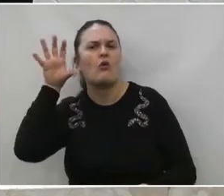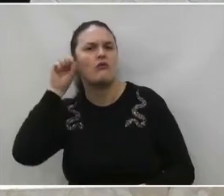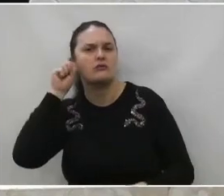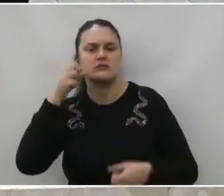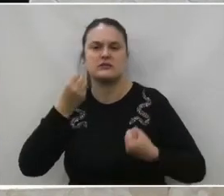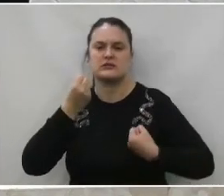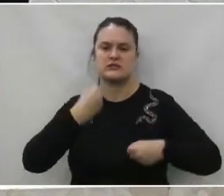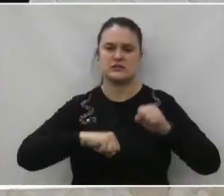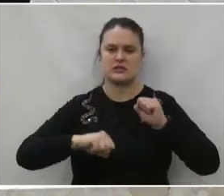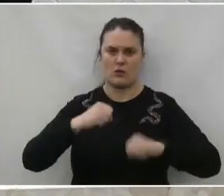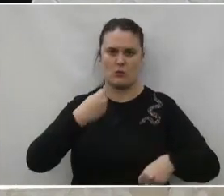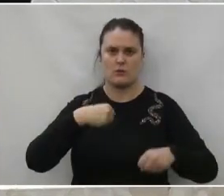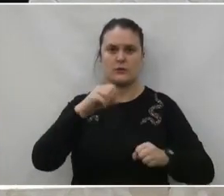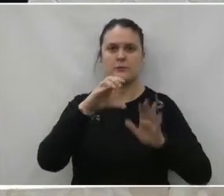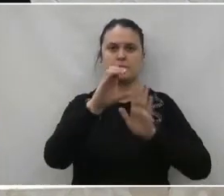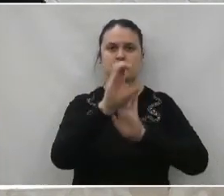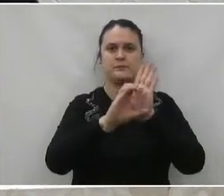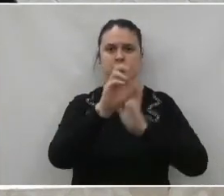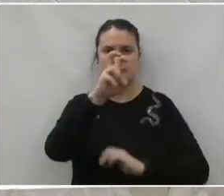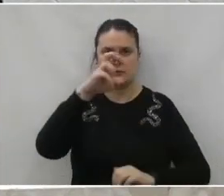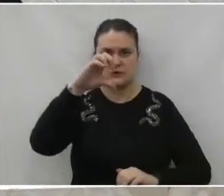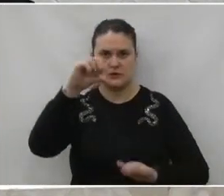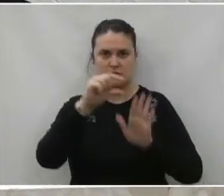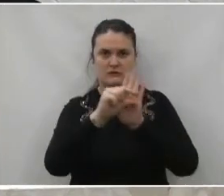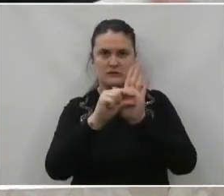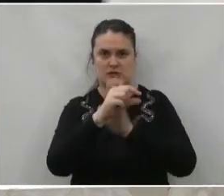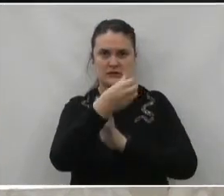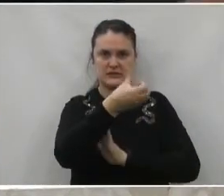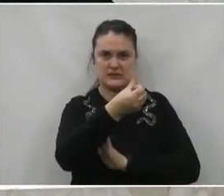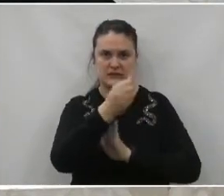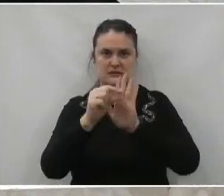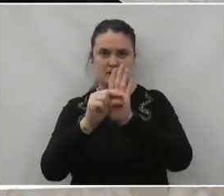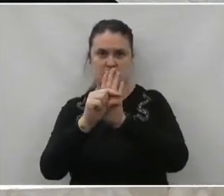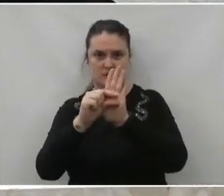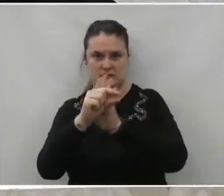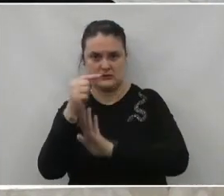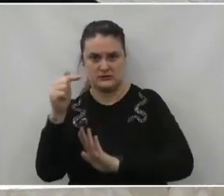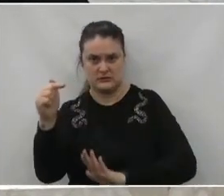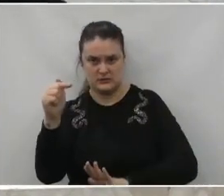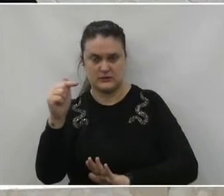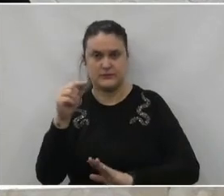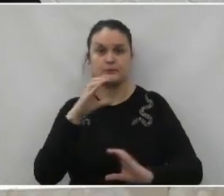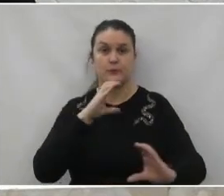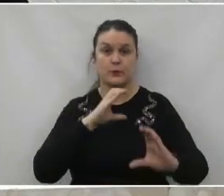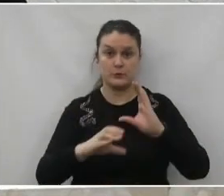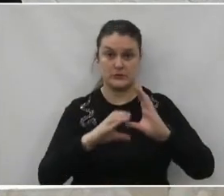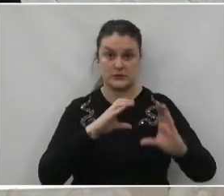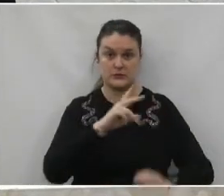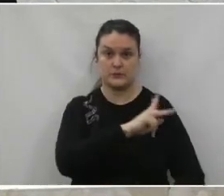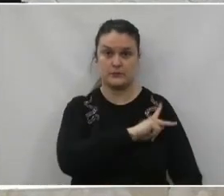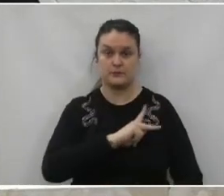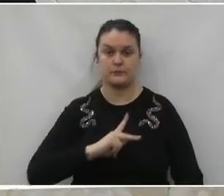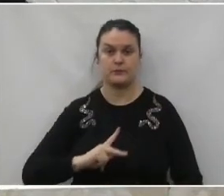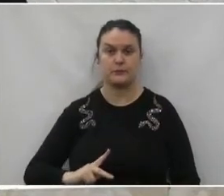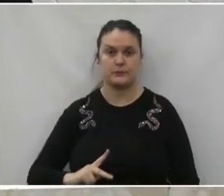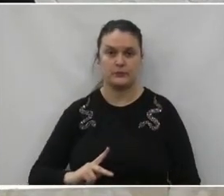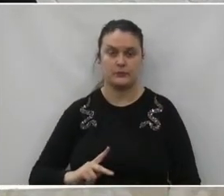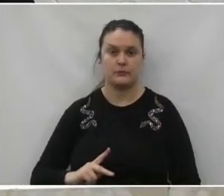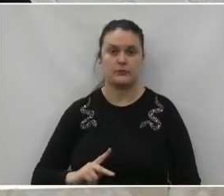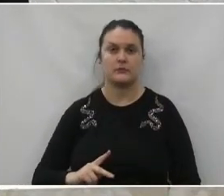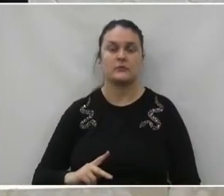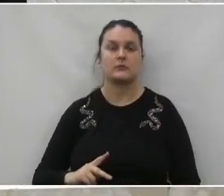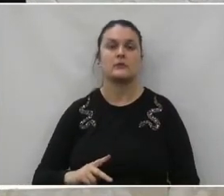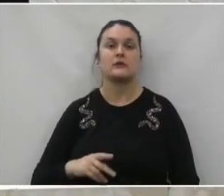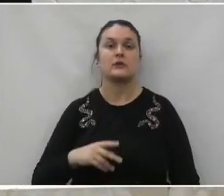59, versículos 6 e 7. Comunicações da presidência.